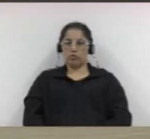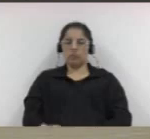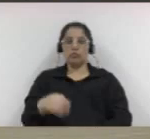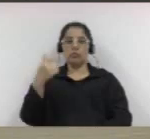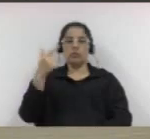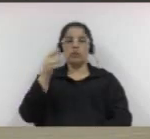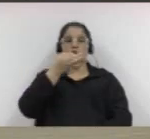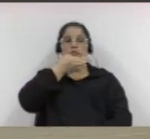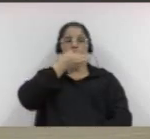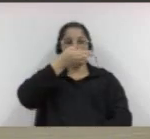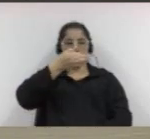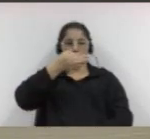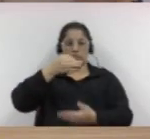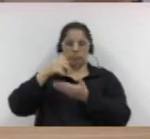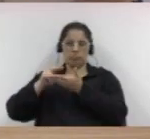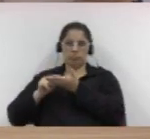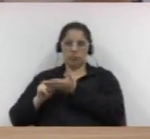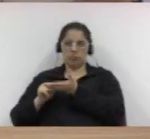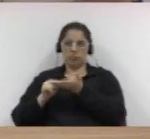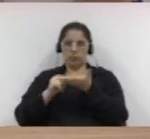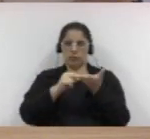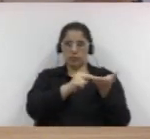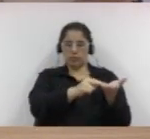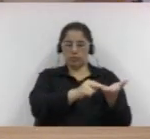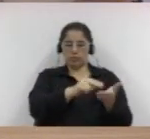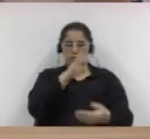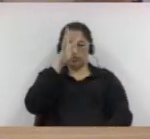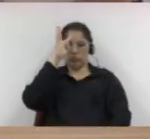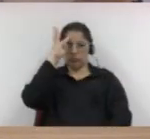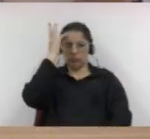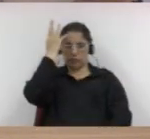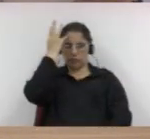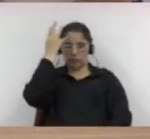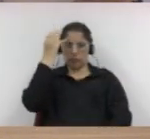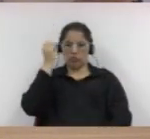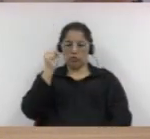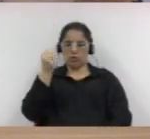Não havendo, encaminhe-se ao Executivo. Requerimento